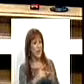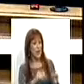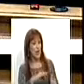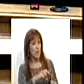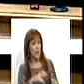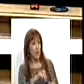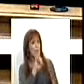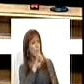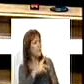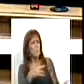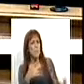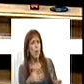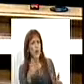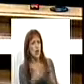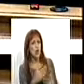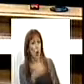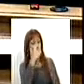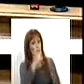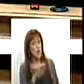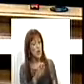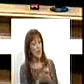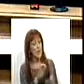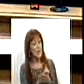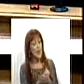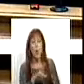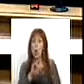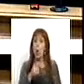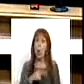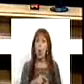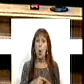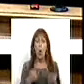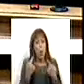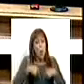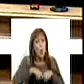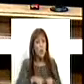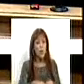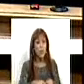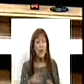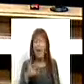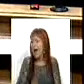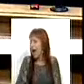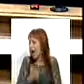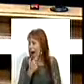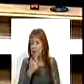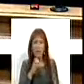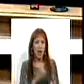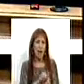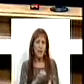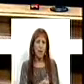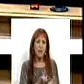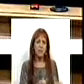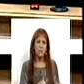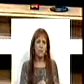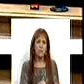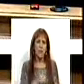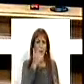de PMA, que podem apenas ser pessoas casadas ou em união de facto, e só se os casais forem